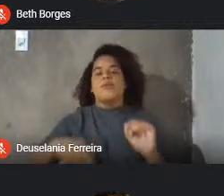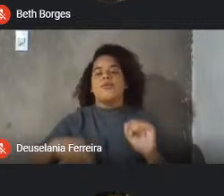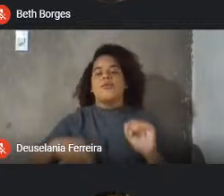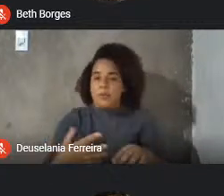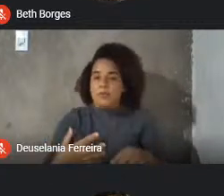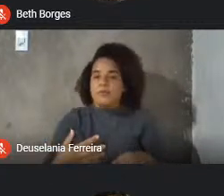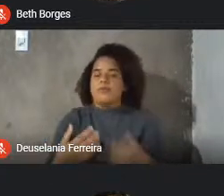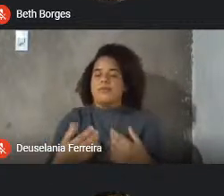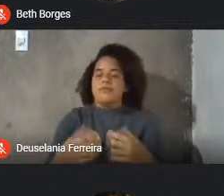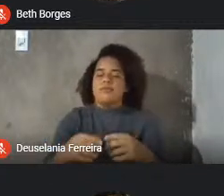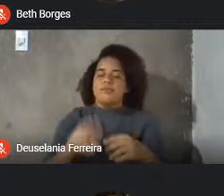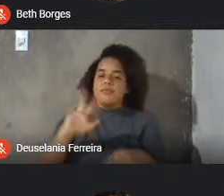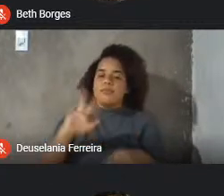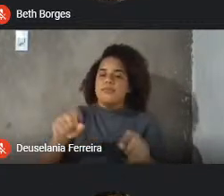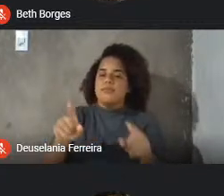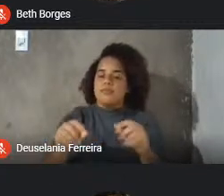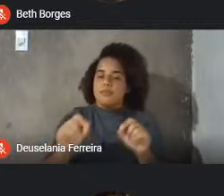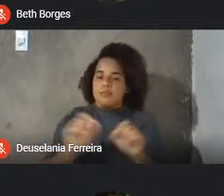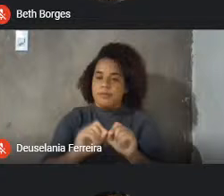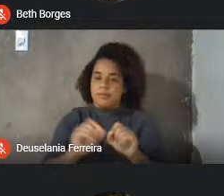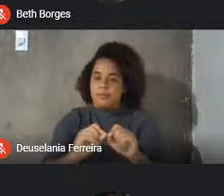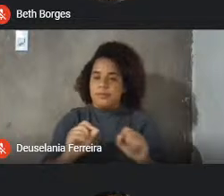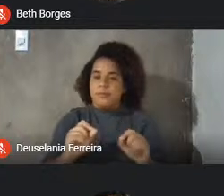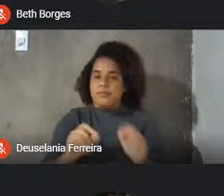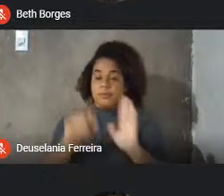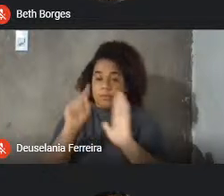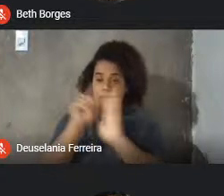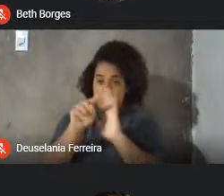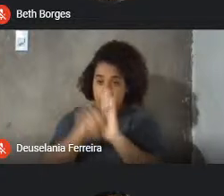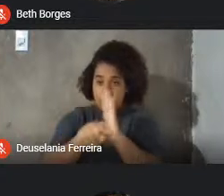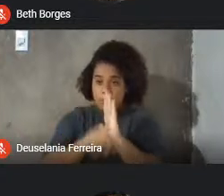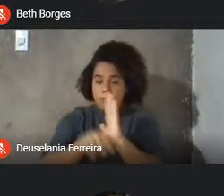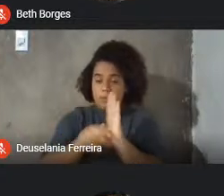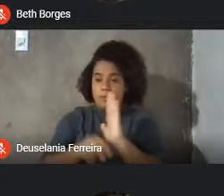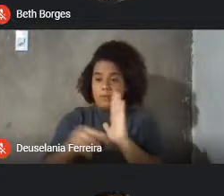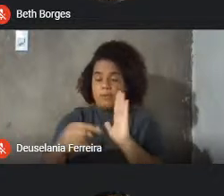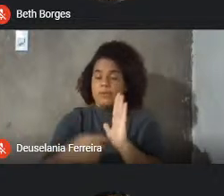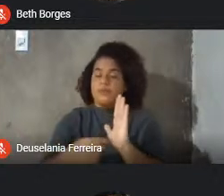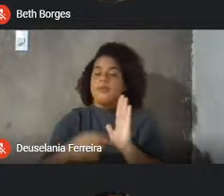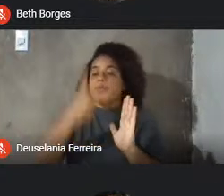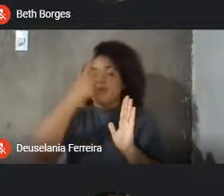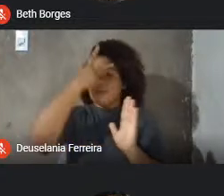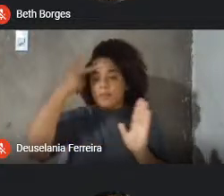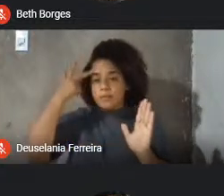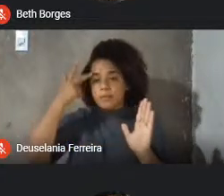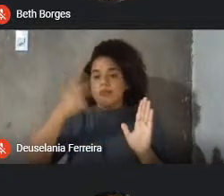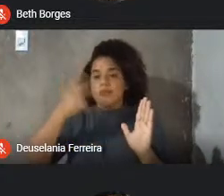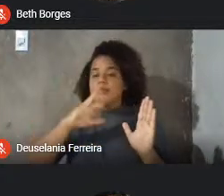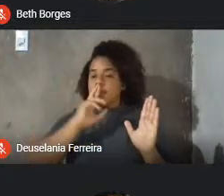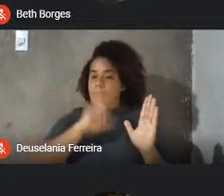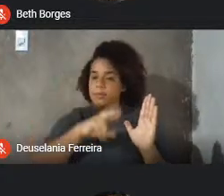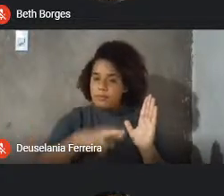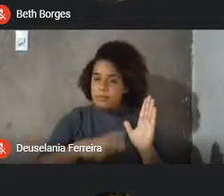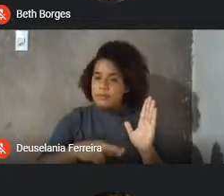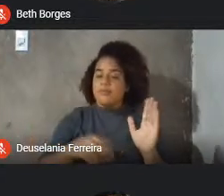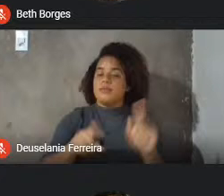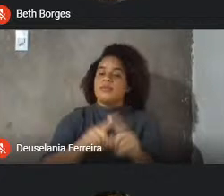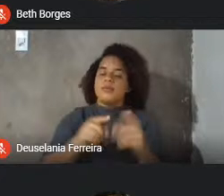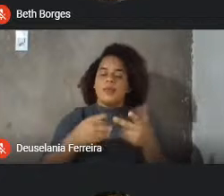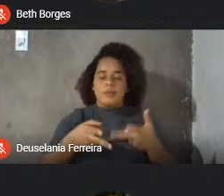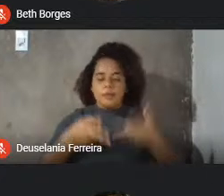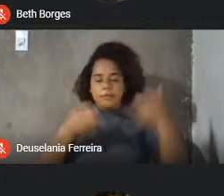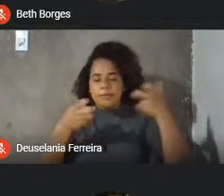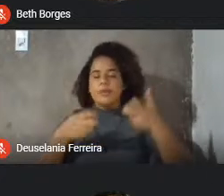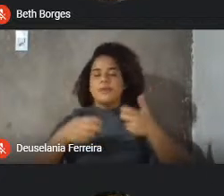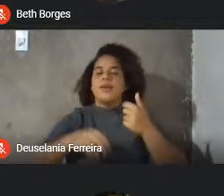vamos fazendo, vamos dando o questionário onde a pessoa vai estar avaliando aí, tá?